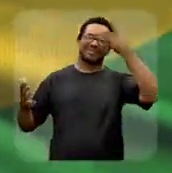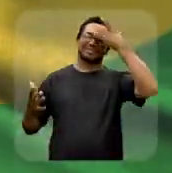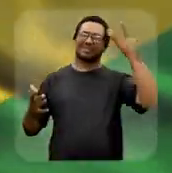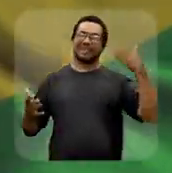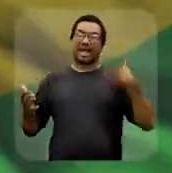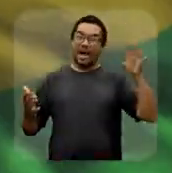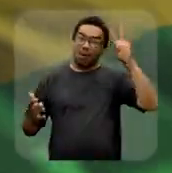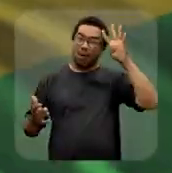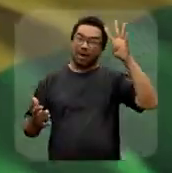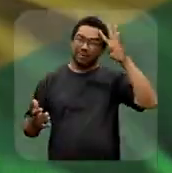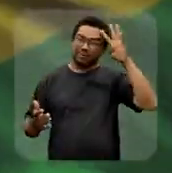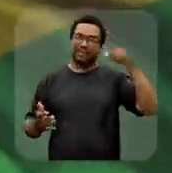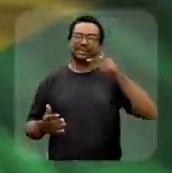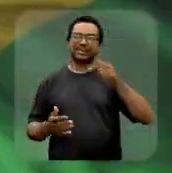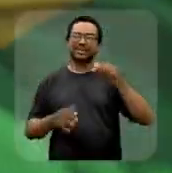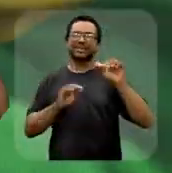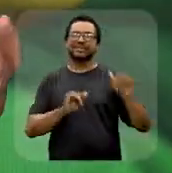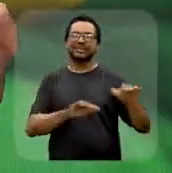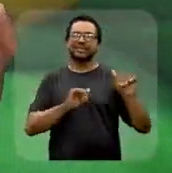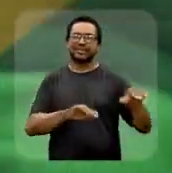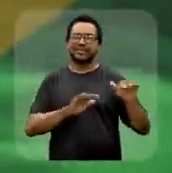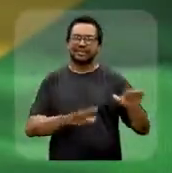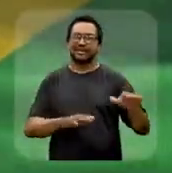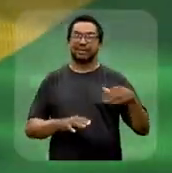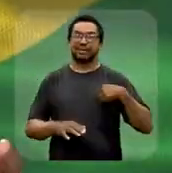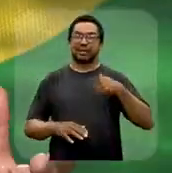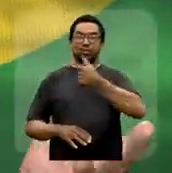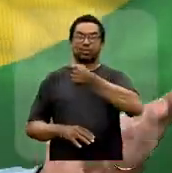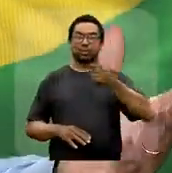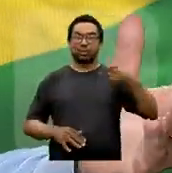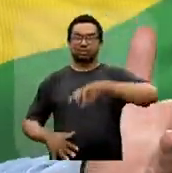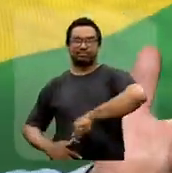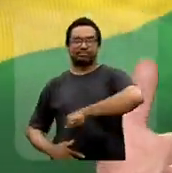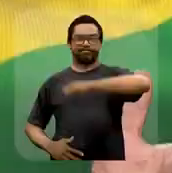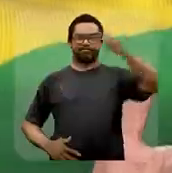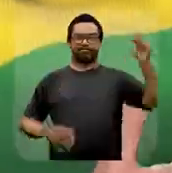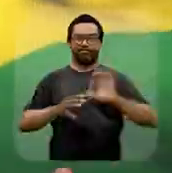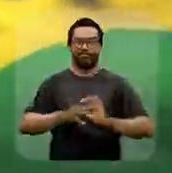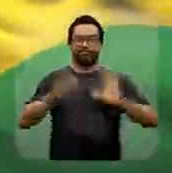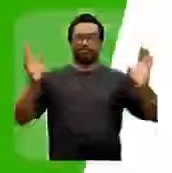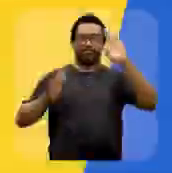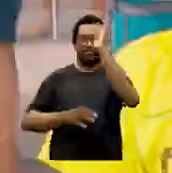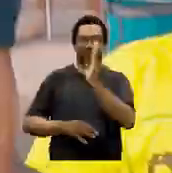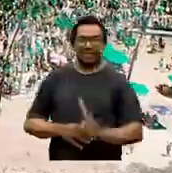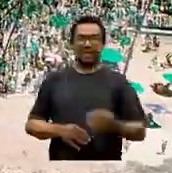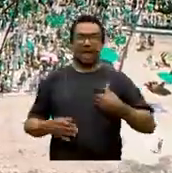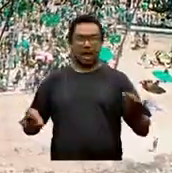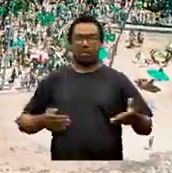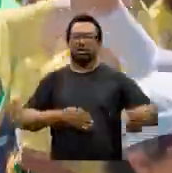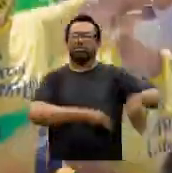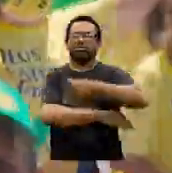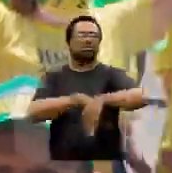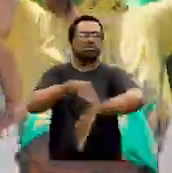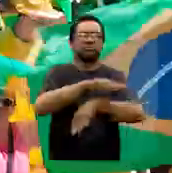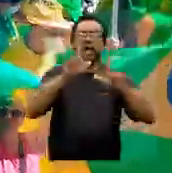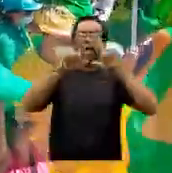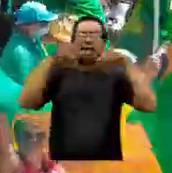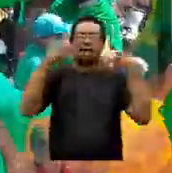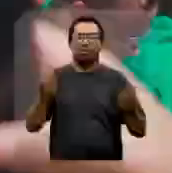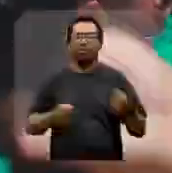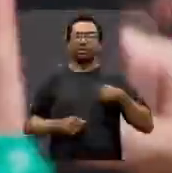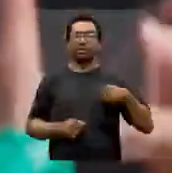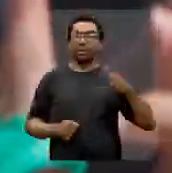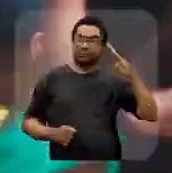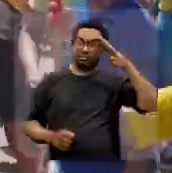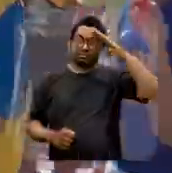Minha gente, nesta quarta-feira, 7 de setembro, bicentenário da independência, estamos nas ruas de Alagoas e